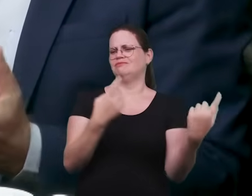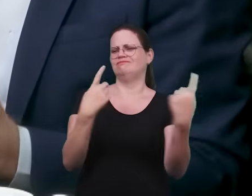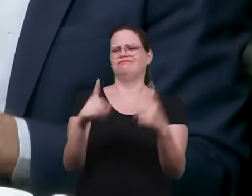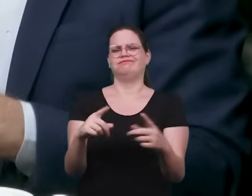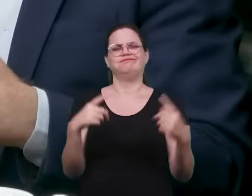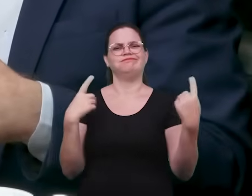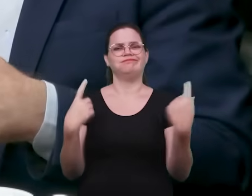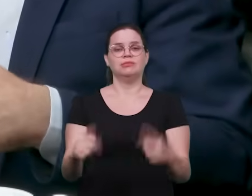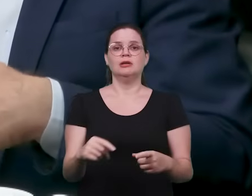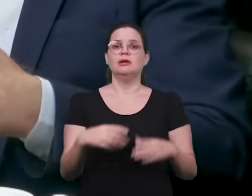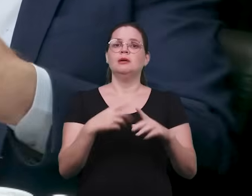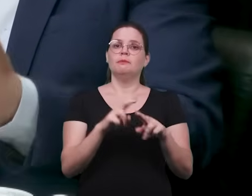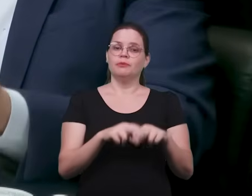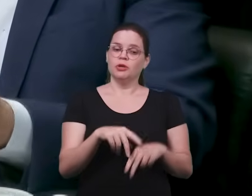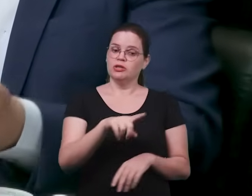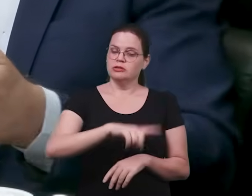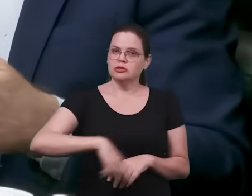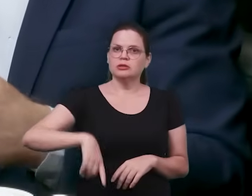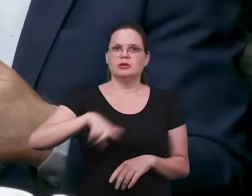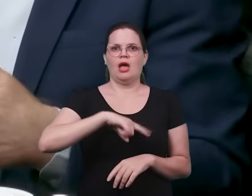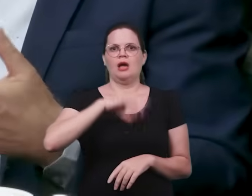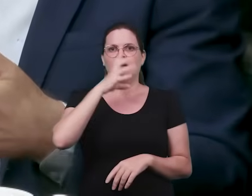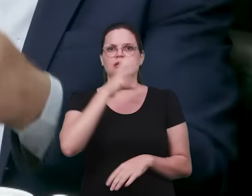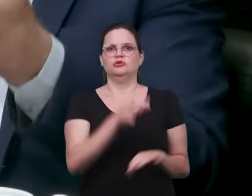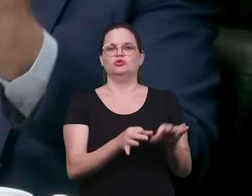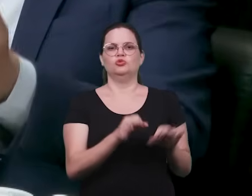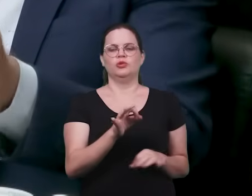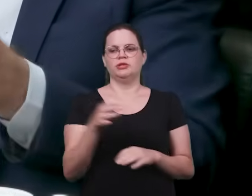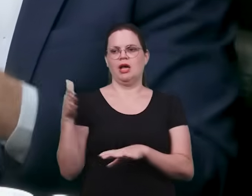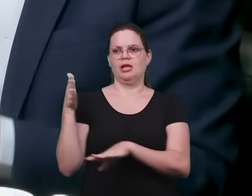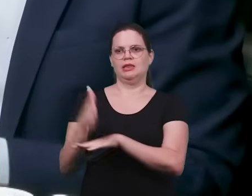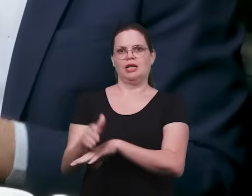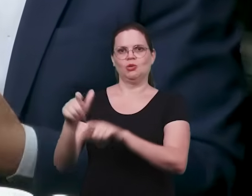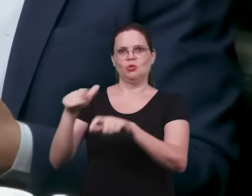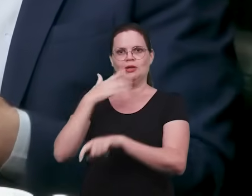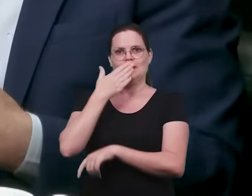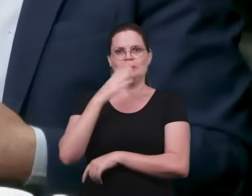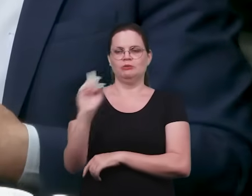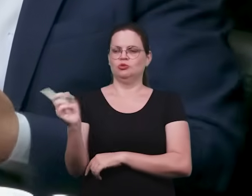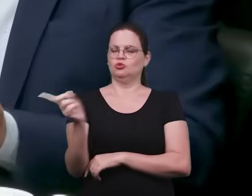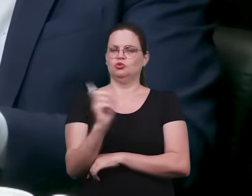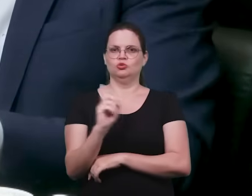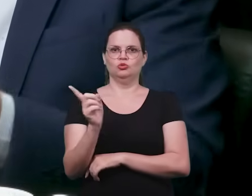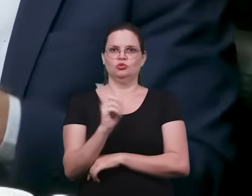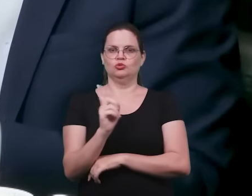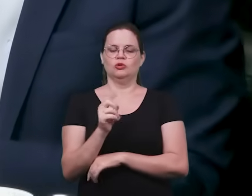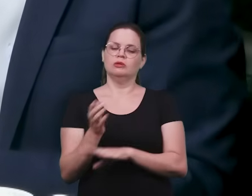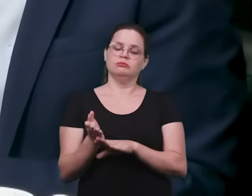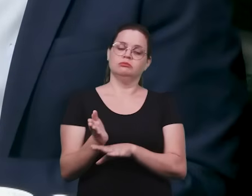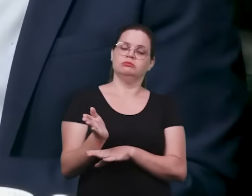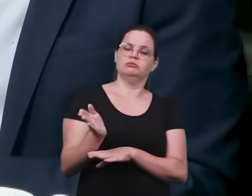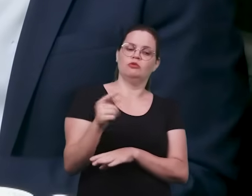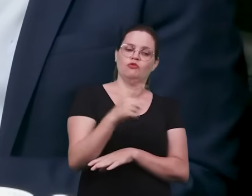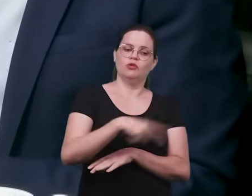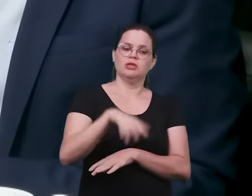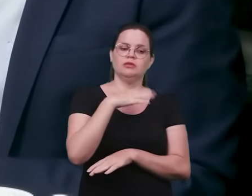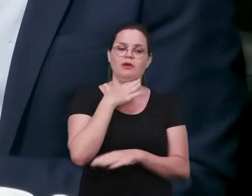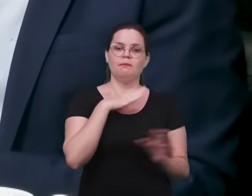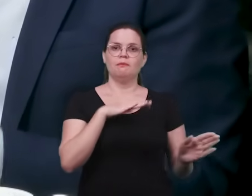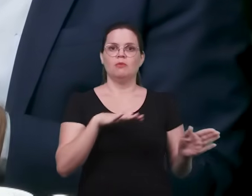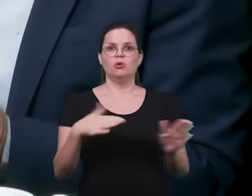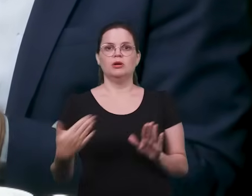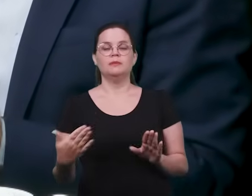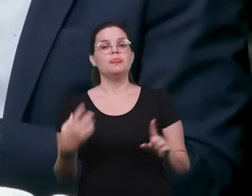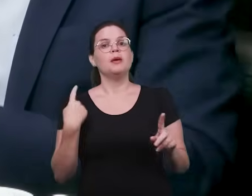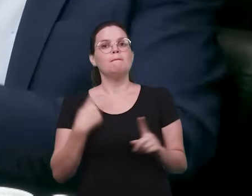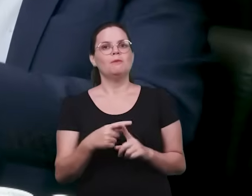aquela geração, a incredulidade diante 2 anos que eles tinham saído, né, do